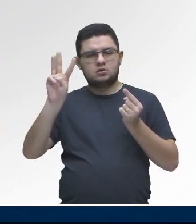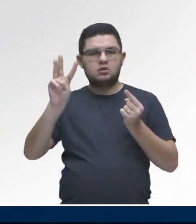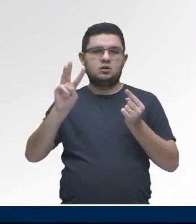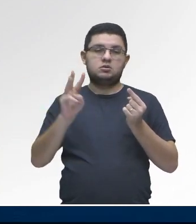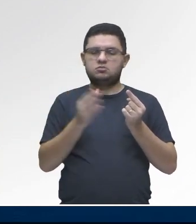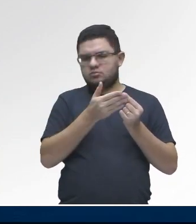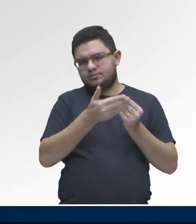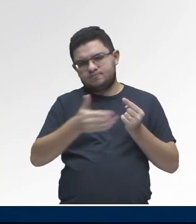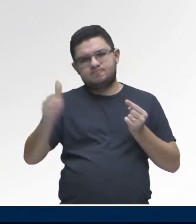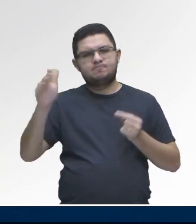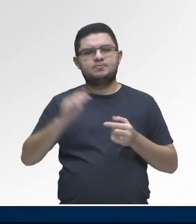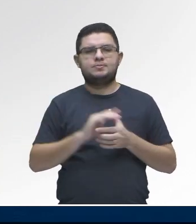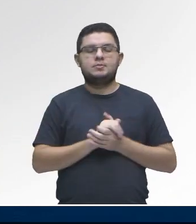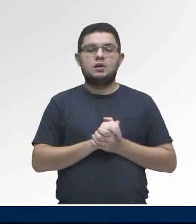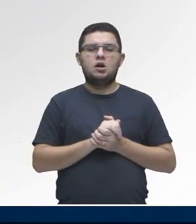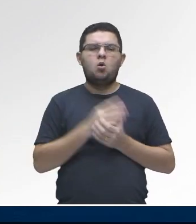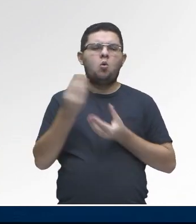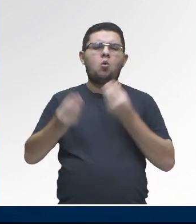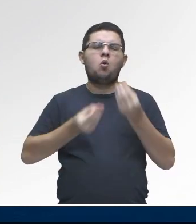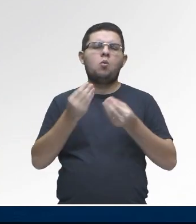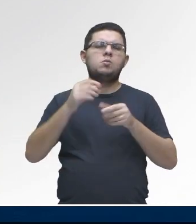decimal?